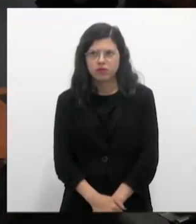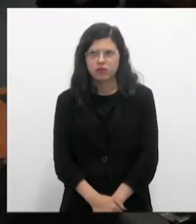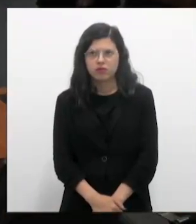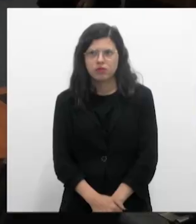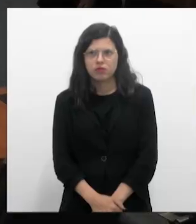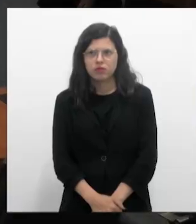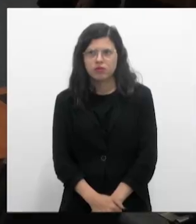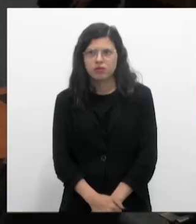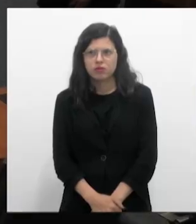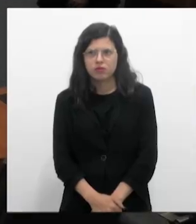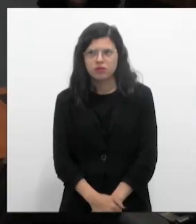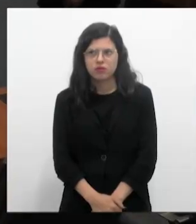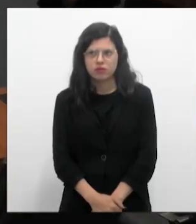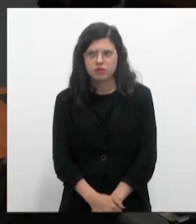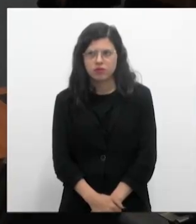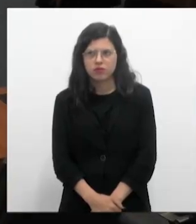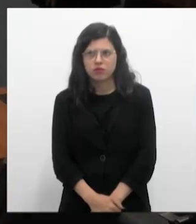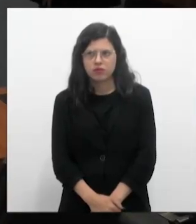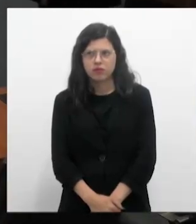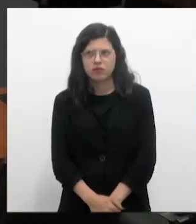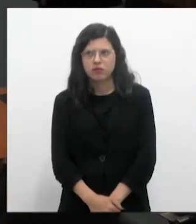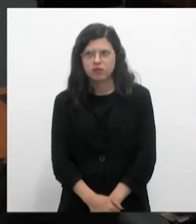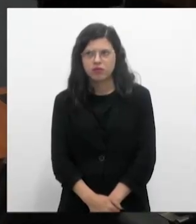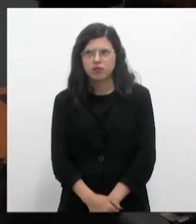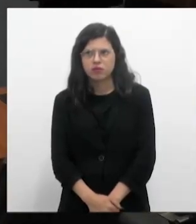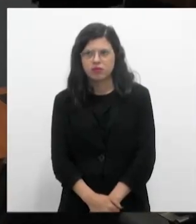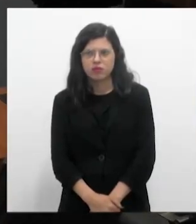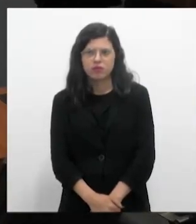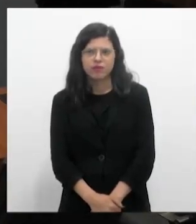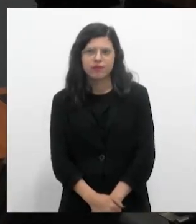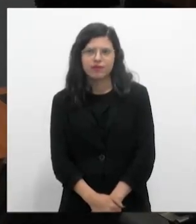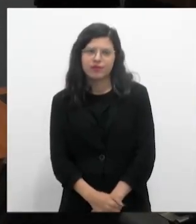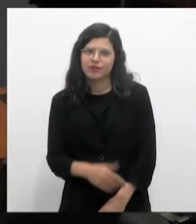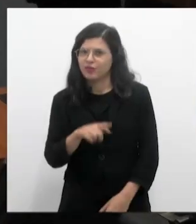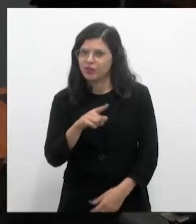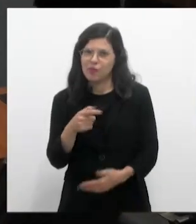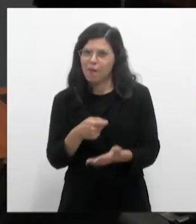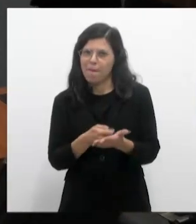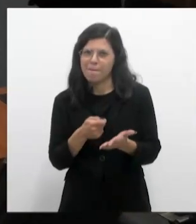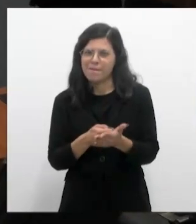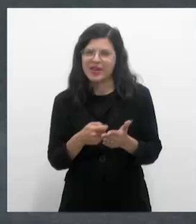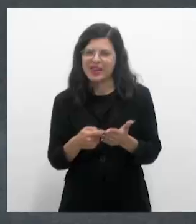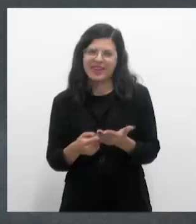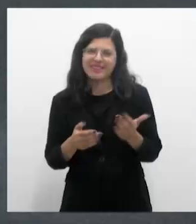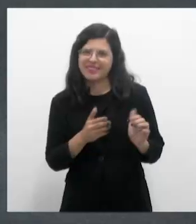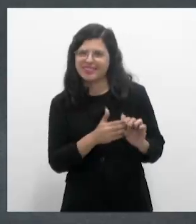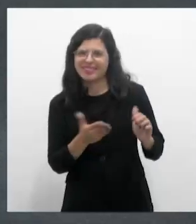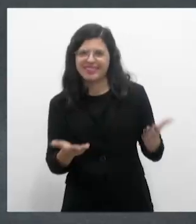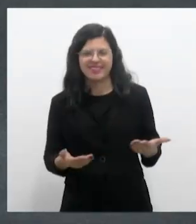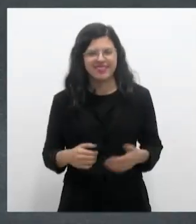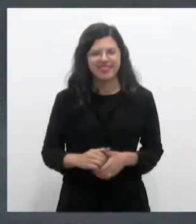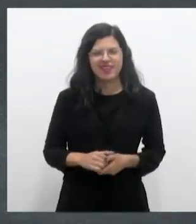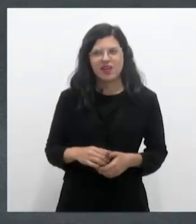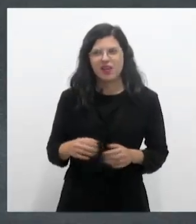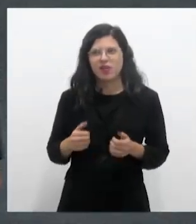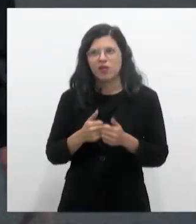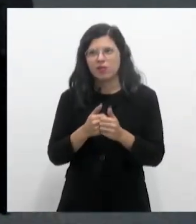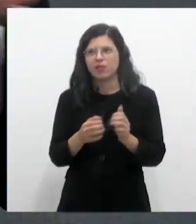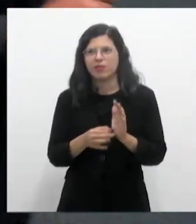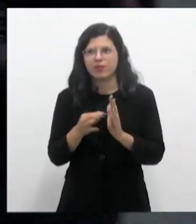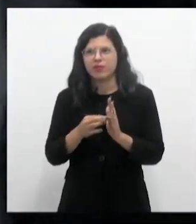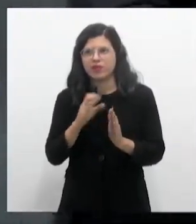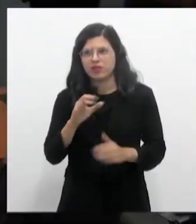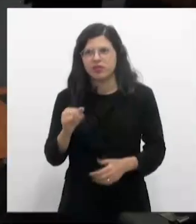Vai na esquerda. Você me obriga a fazer cada coisa, hein, presidente? Acompanhe o parecer da CCJ. Acho